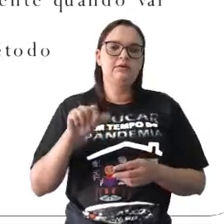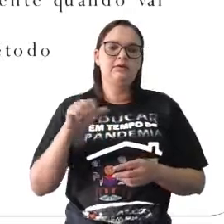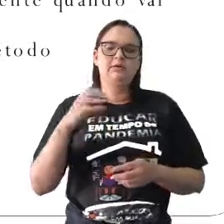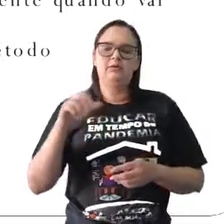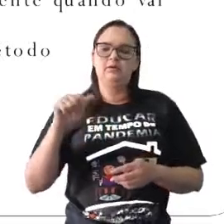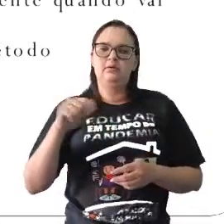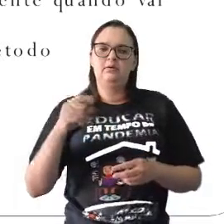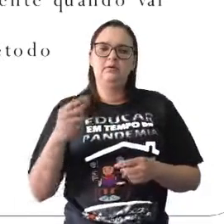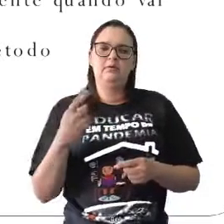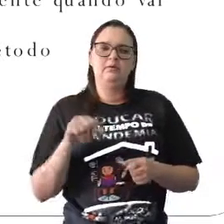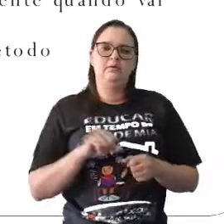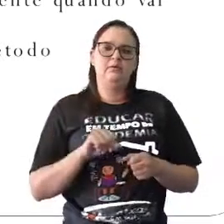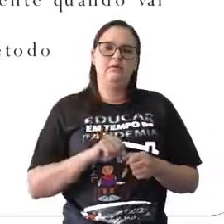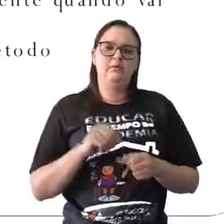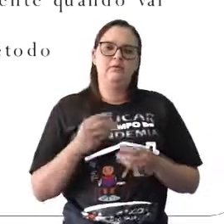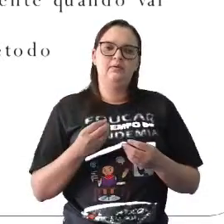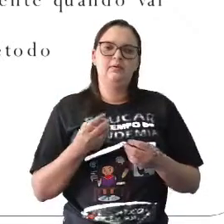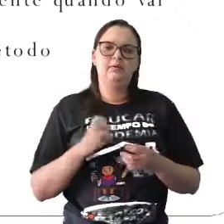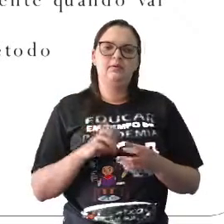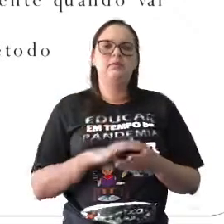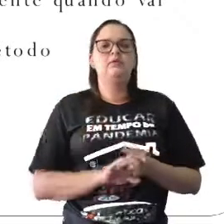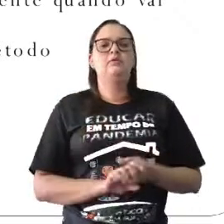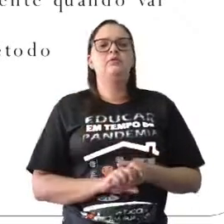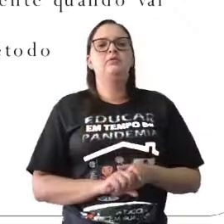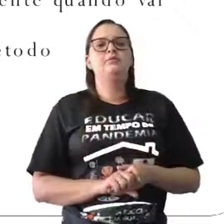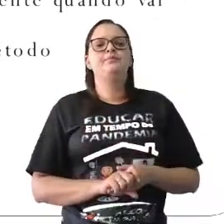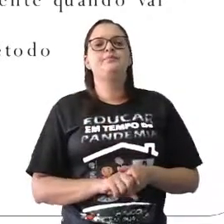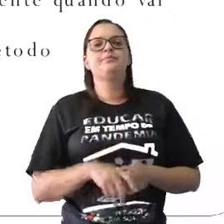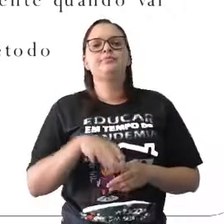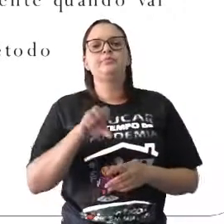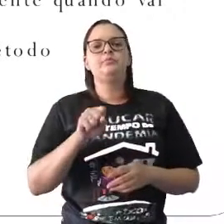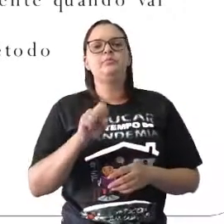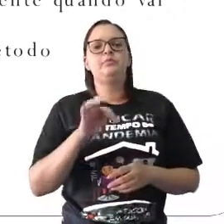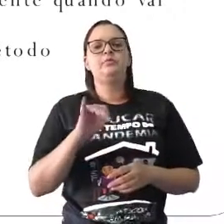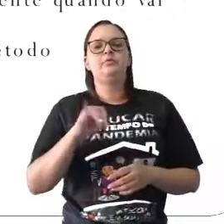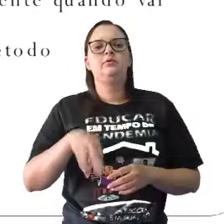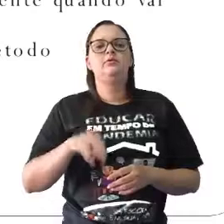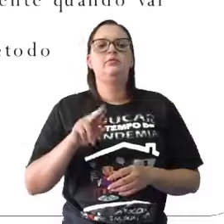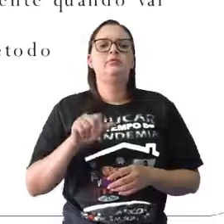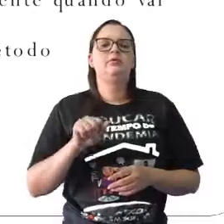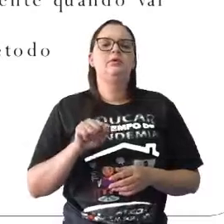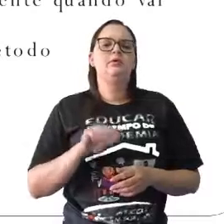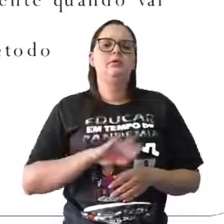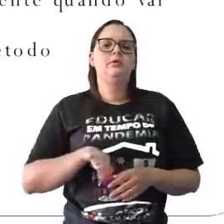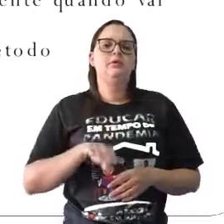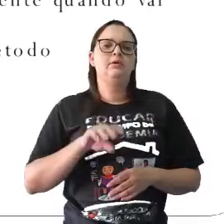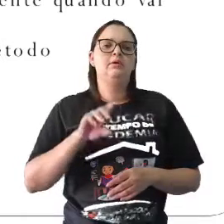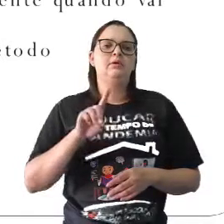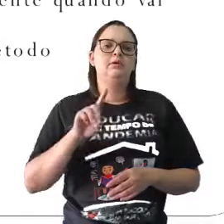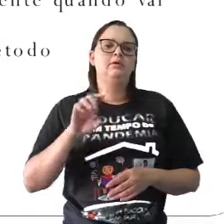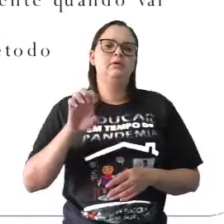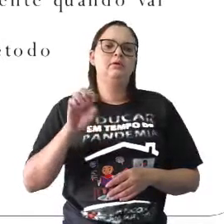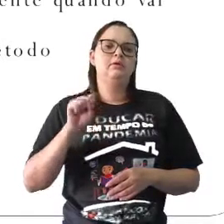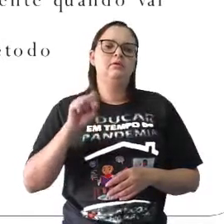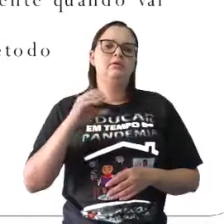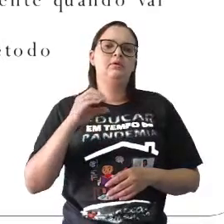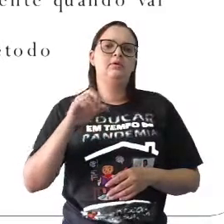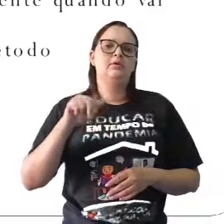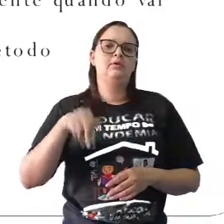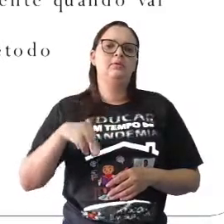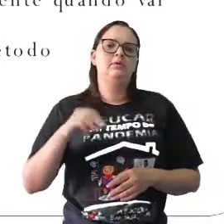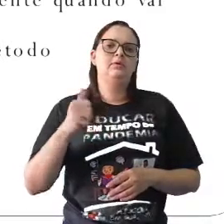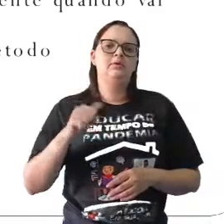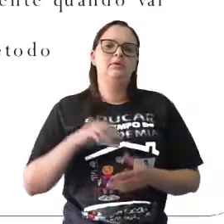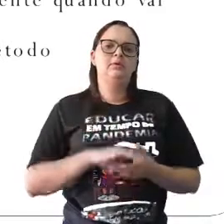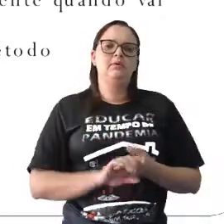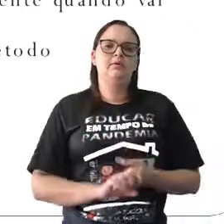a descamação do endométrio. Endométrio é o tecido que recobre o útero para prepará-lo para uma possível gravidez. Você